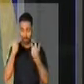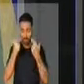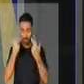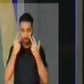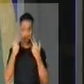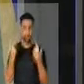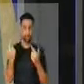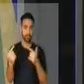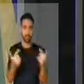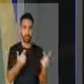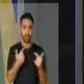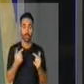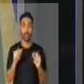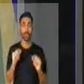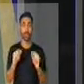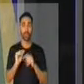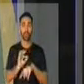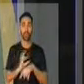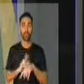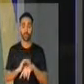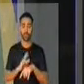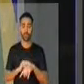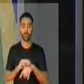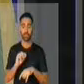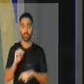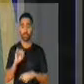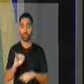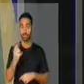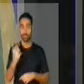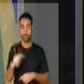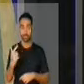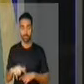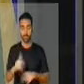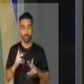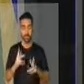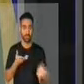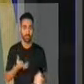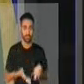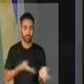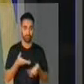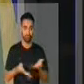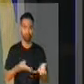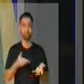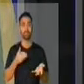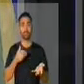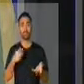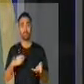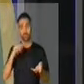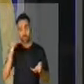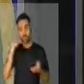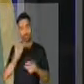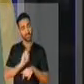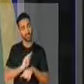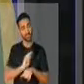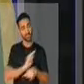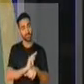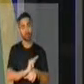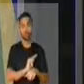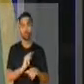normal. É uma doença que, se não for tratada com a prevenção